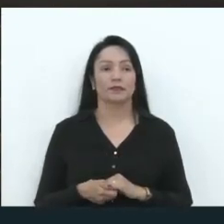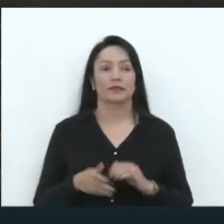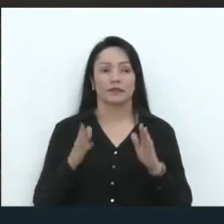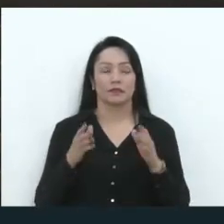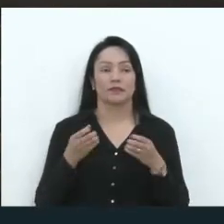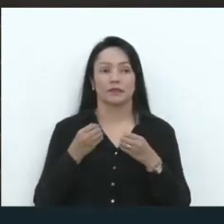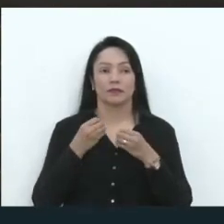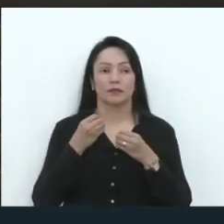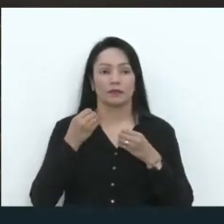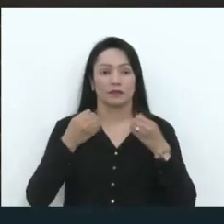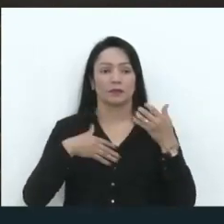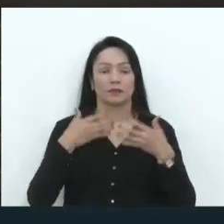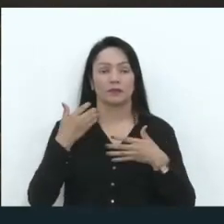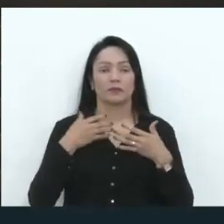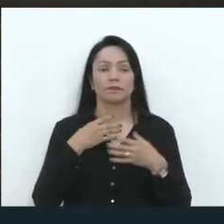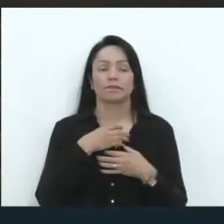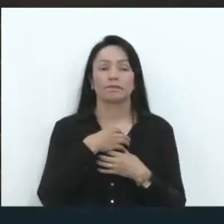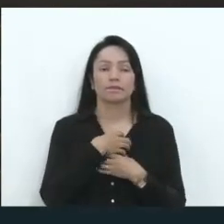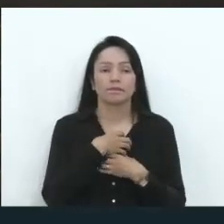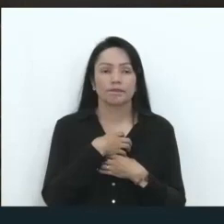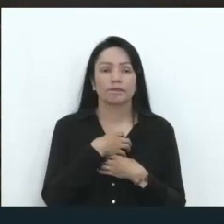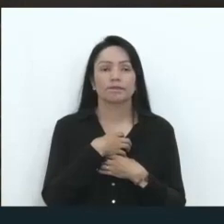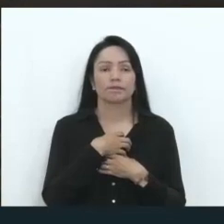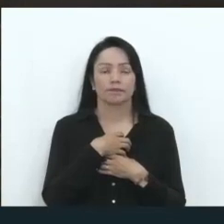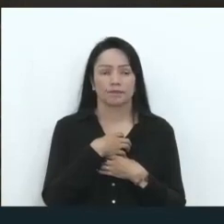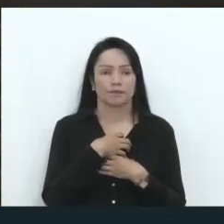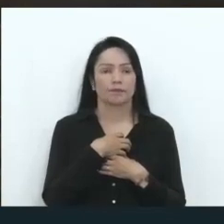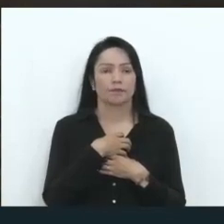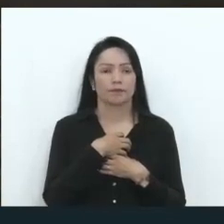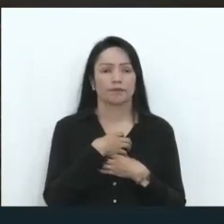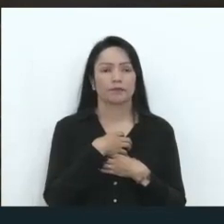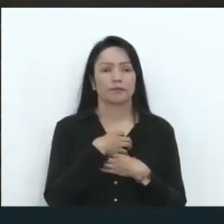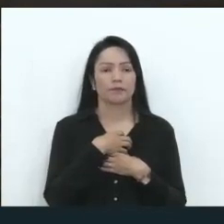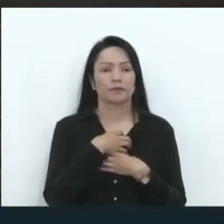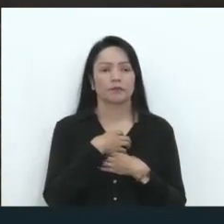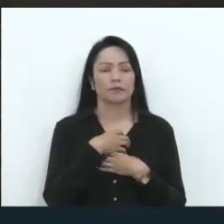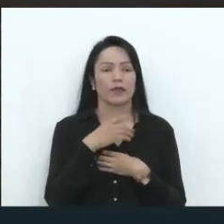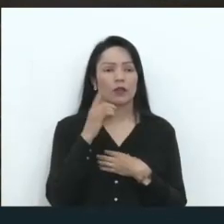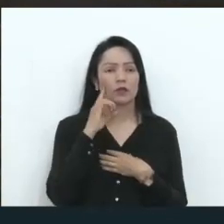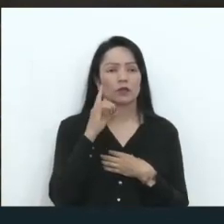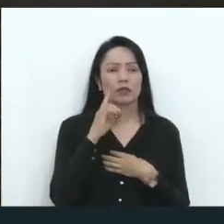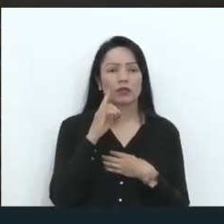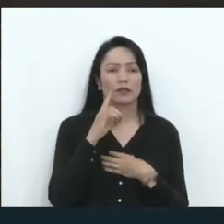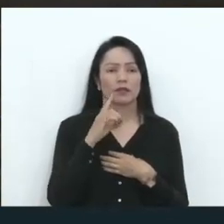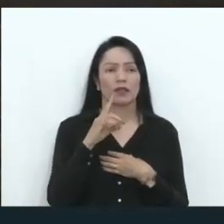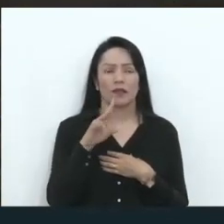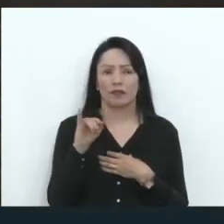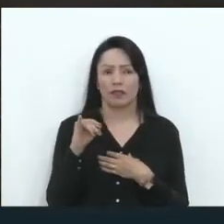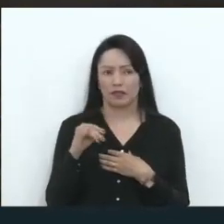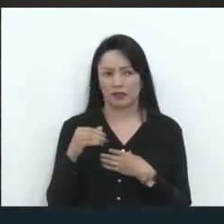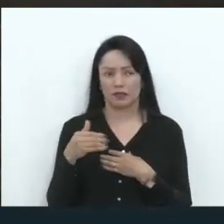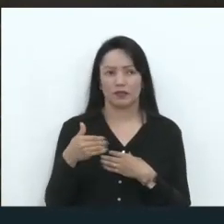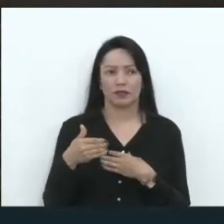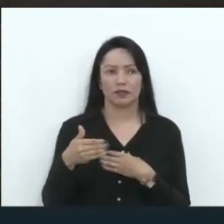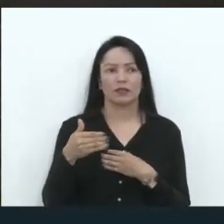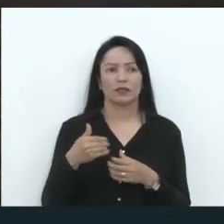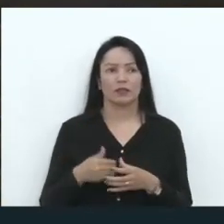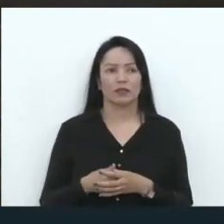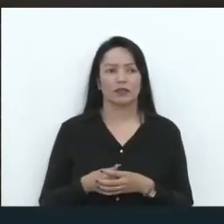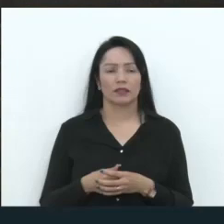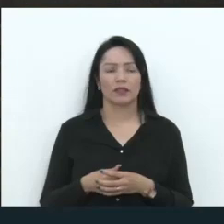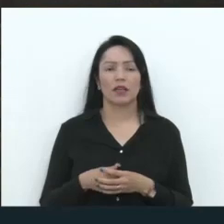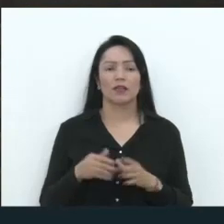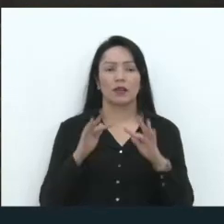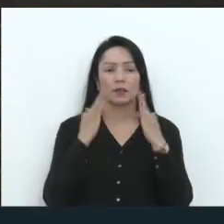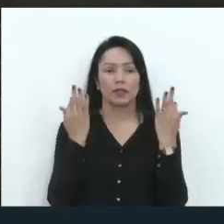expressar os nossos sentimentos, né? Eu sei, não sei se a sessão vai se prolongar, pelo nosso, aos familiares